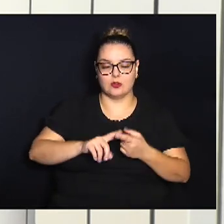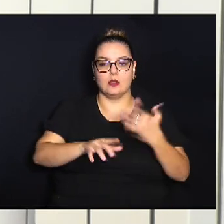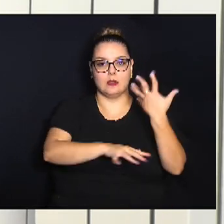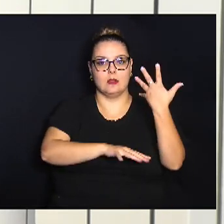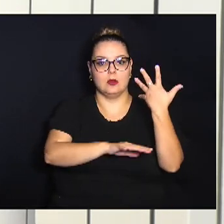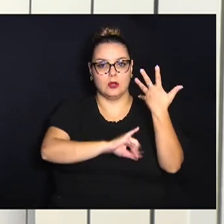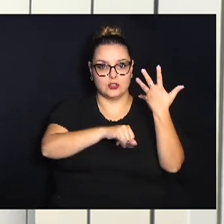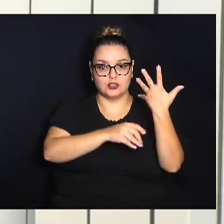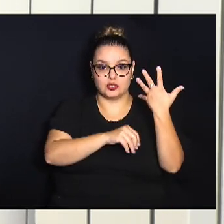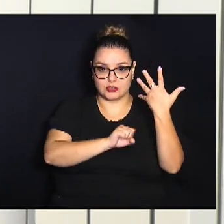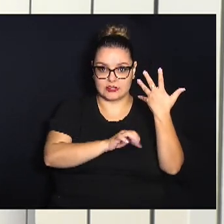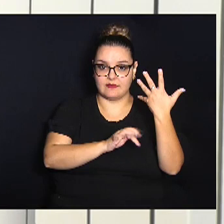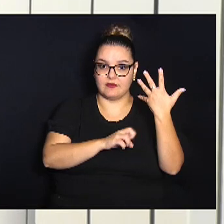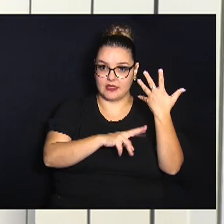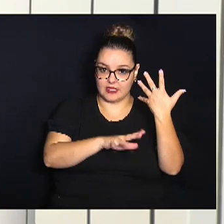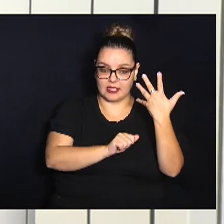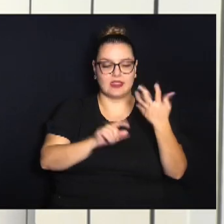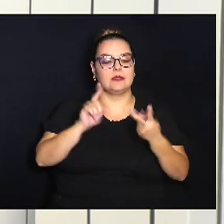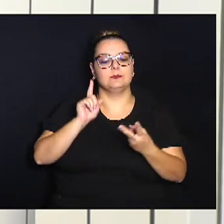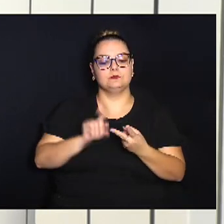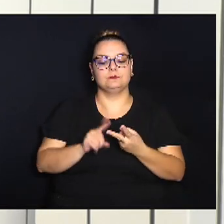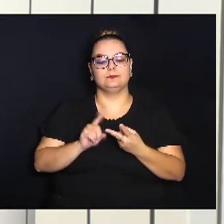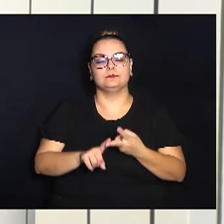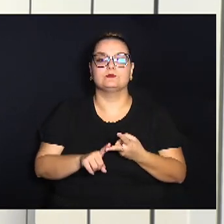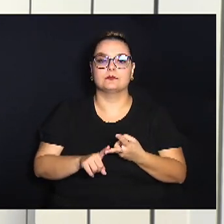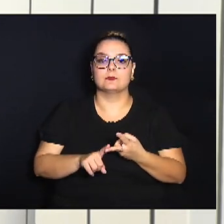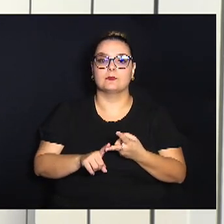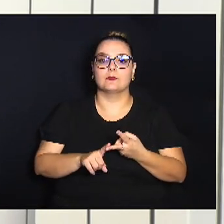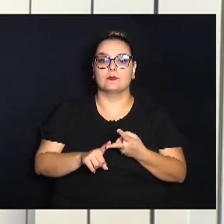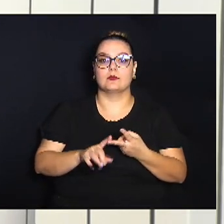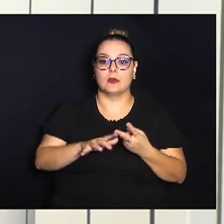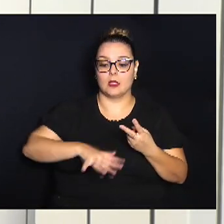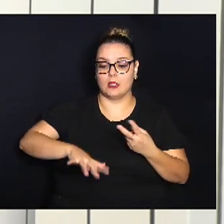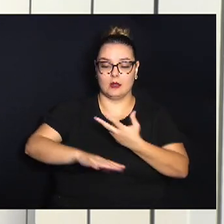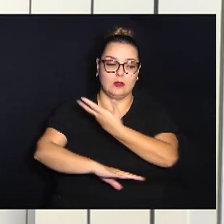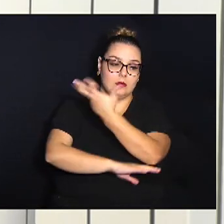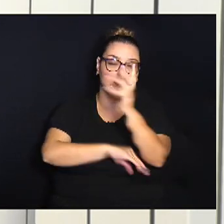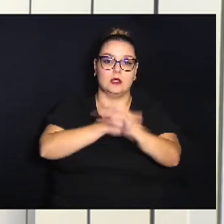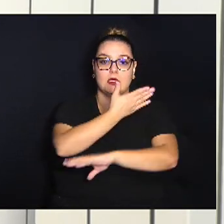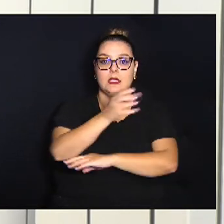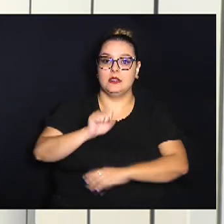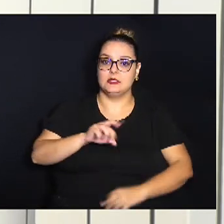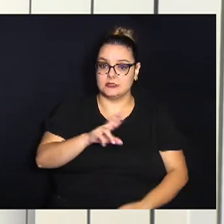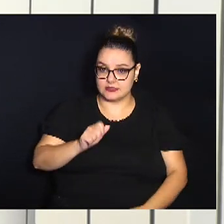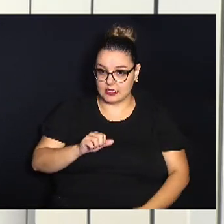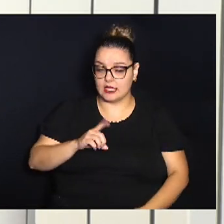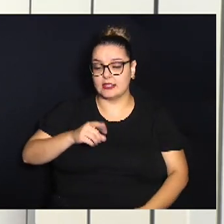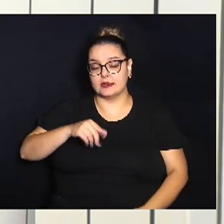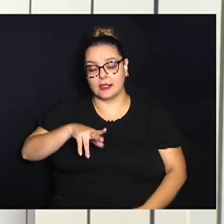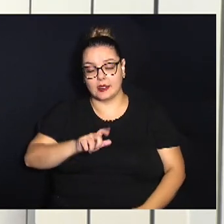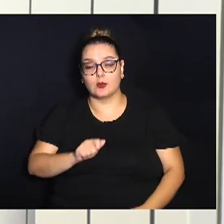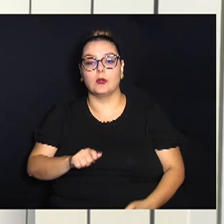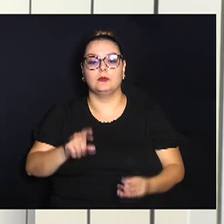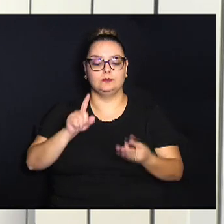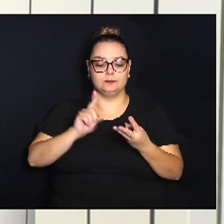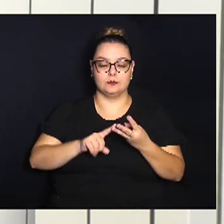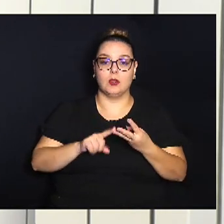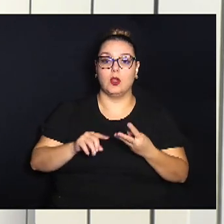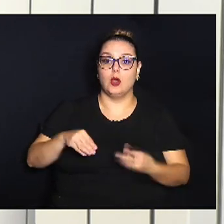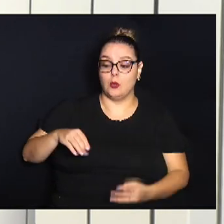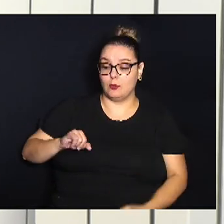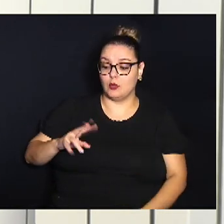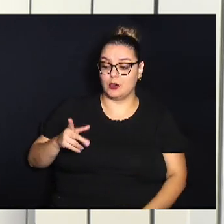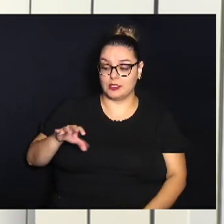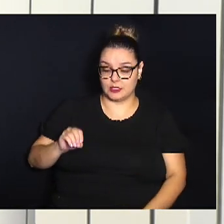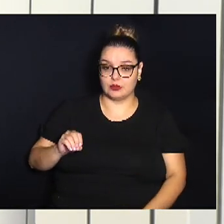Ferreira de Toledo, também no Parque Jambeiro, Reserva Florestal Serra d'Água, também no parque, Moinho de Vento, no